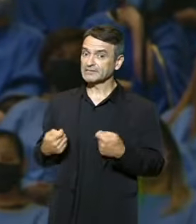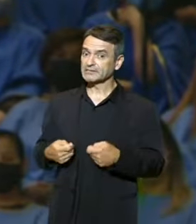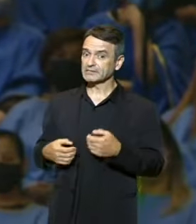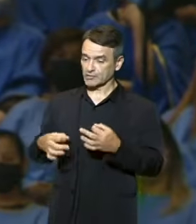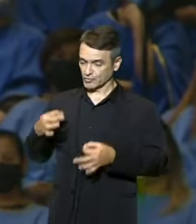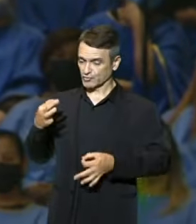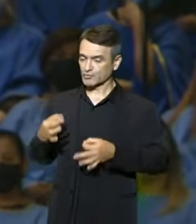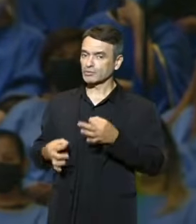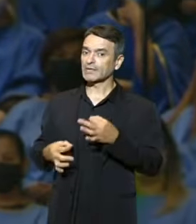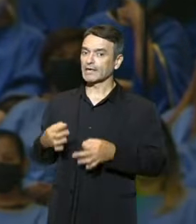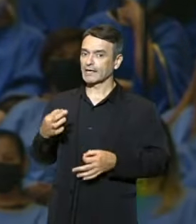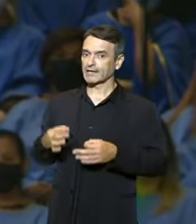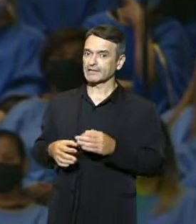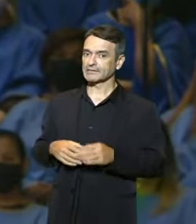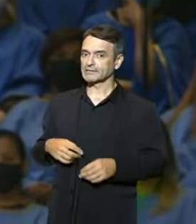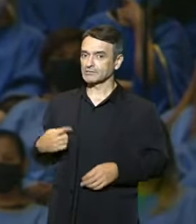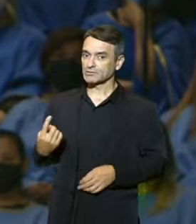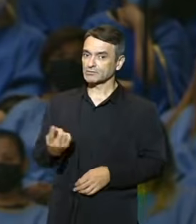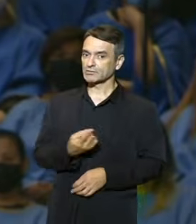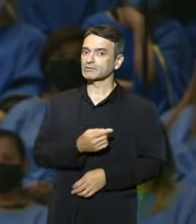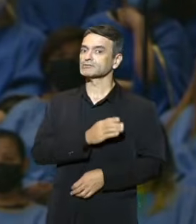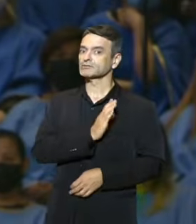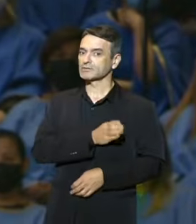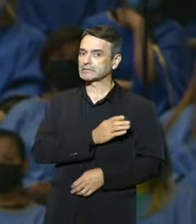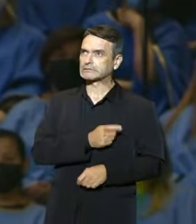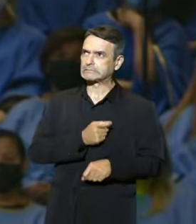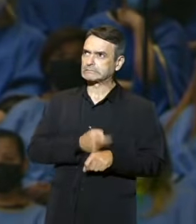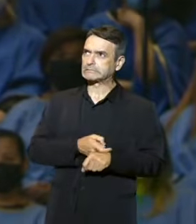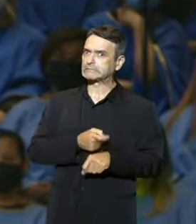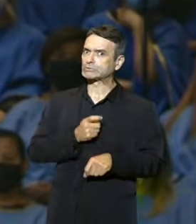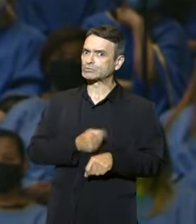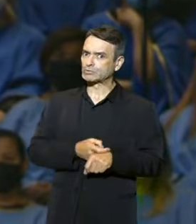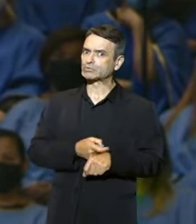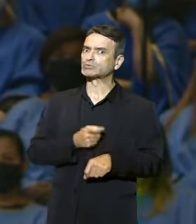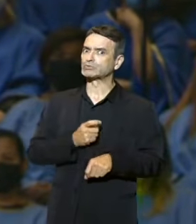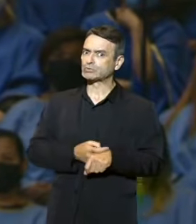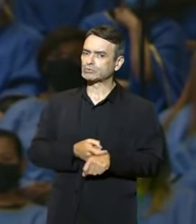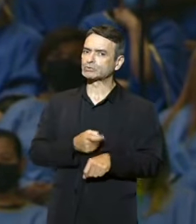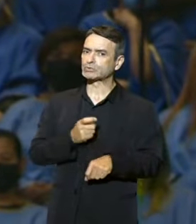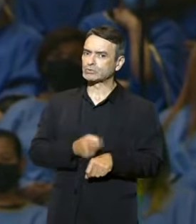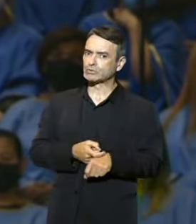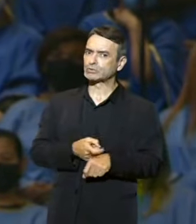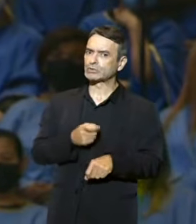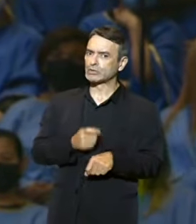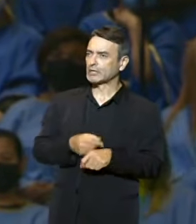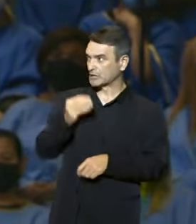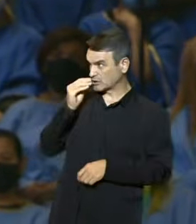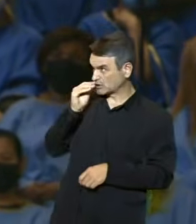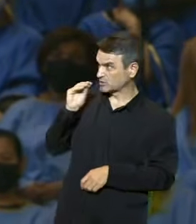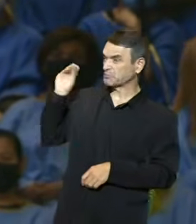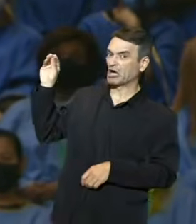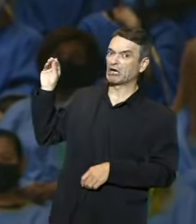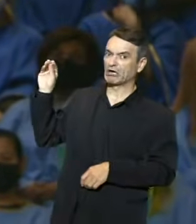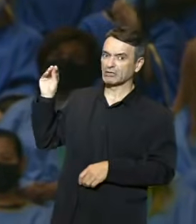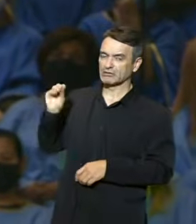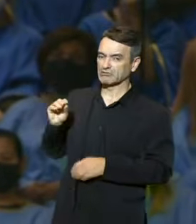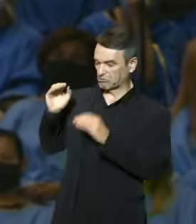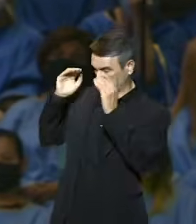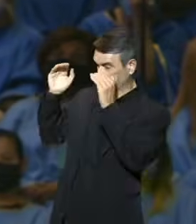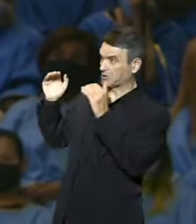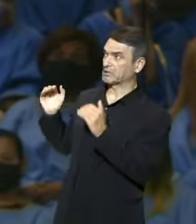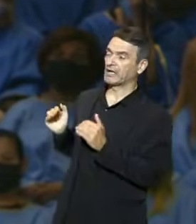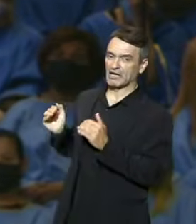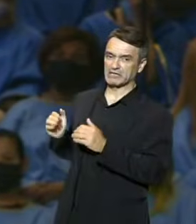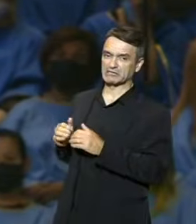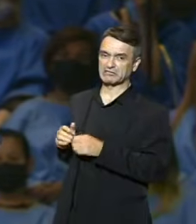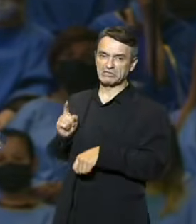o coração duro do homem e da mulher que se rebela contra Ele nos tempos de deserto da vida.